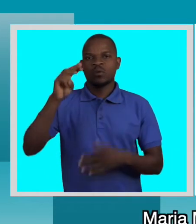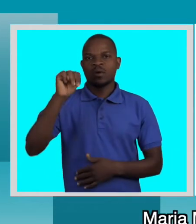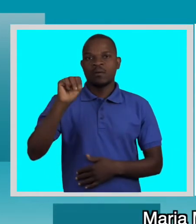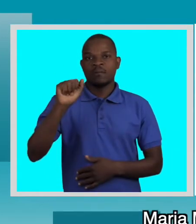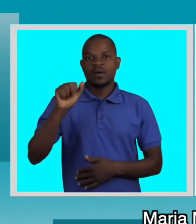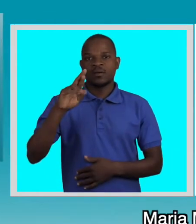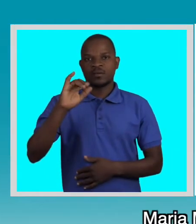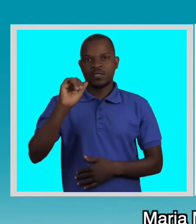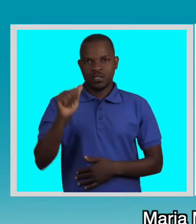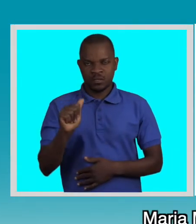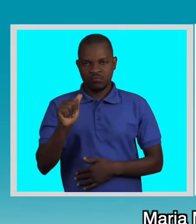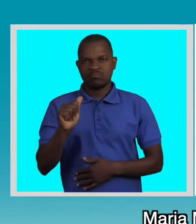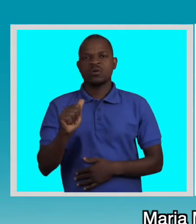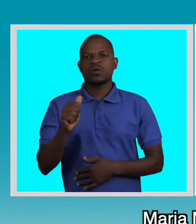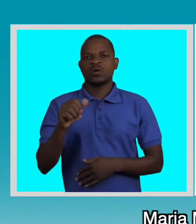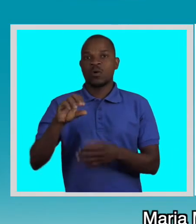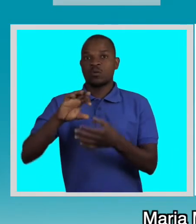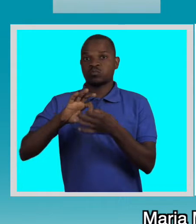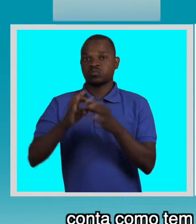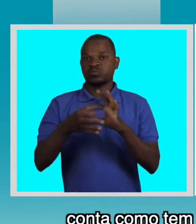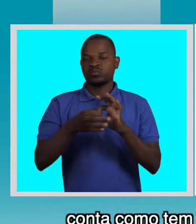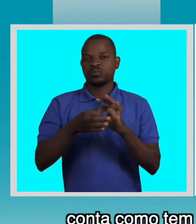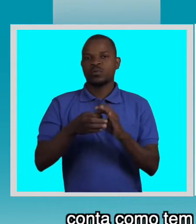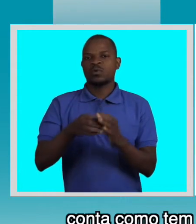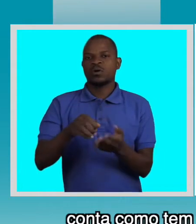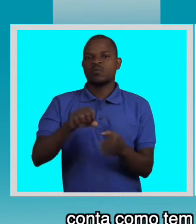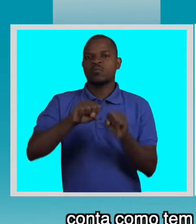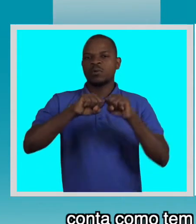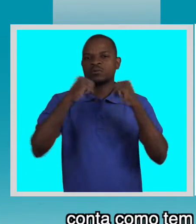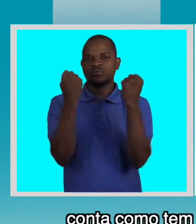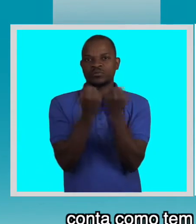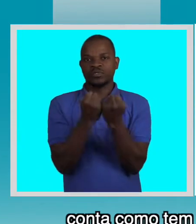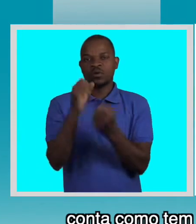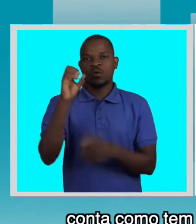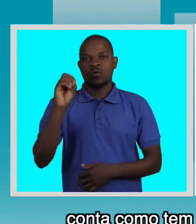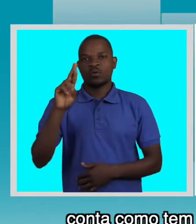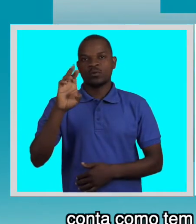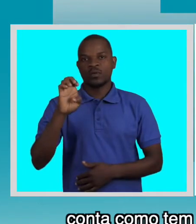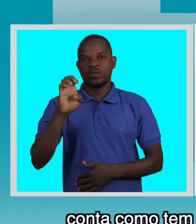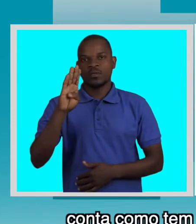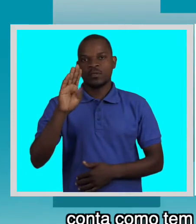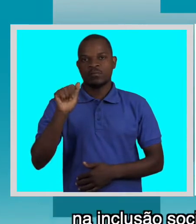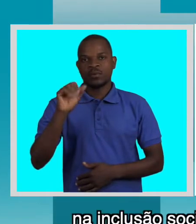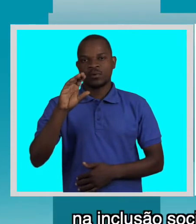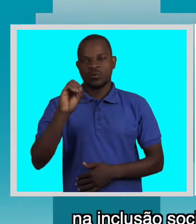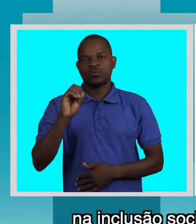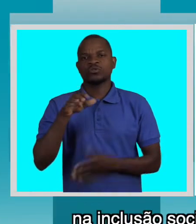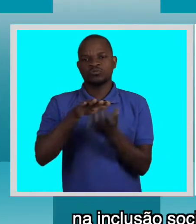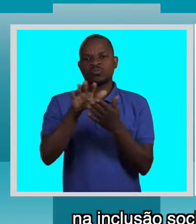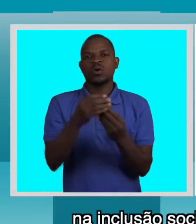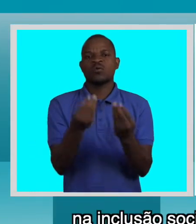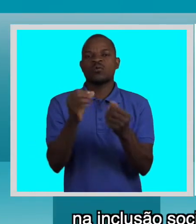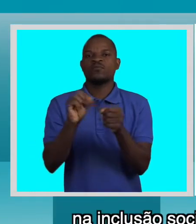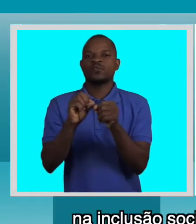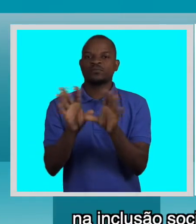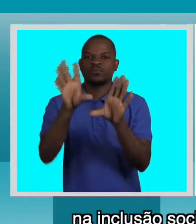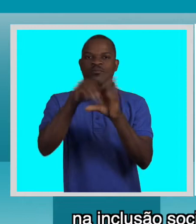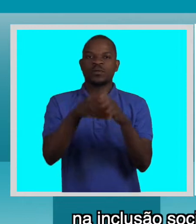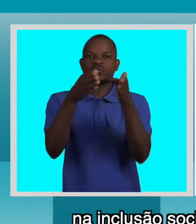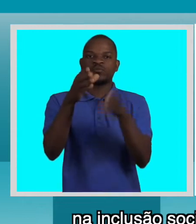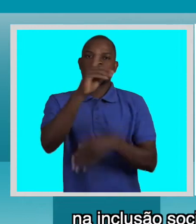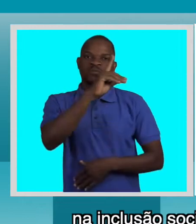coordenadora de programa na Orebacom, conta como tem sido o papel da sua associação na inclusão social de pessoas